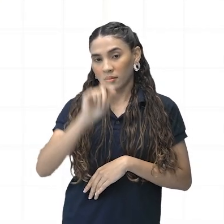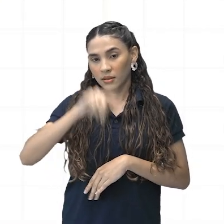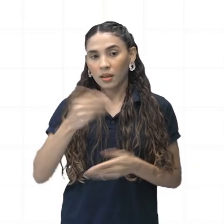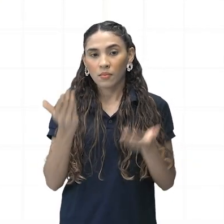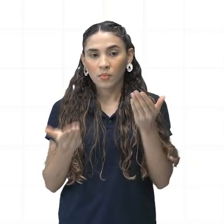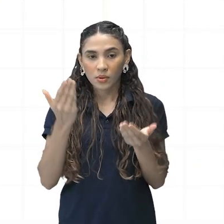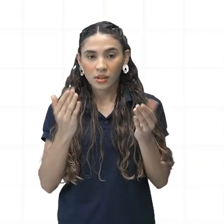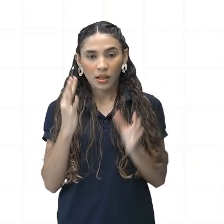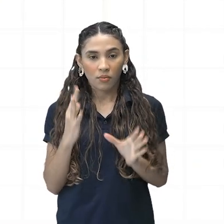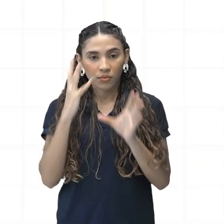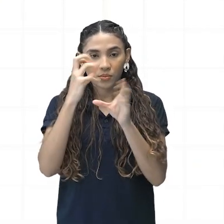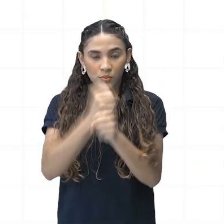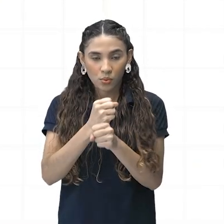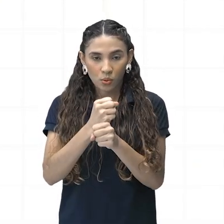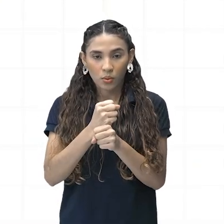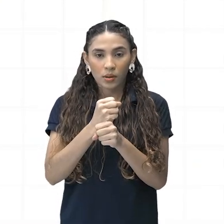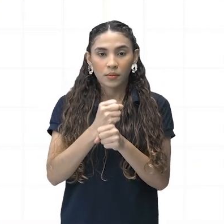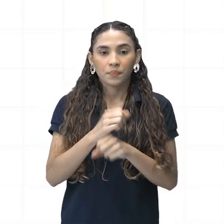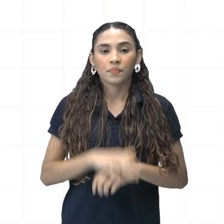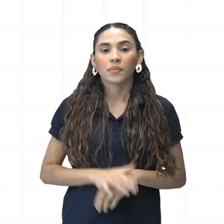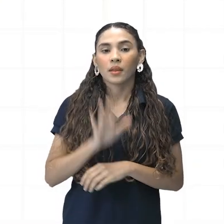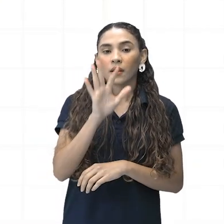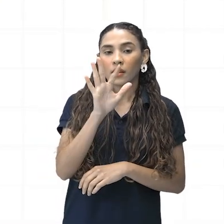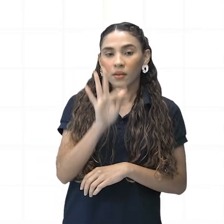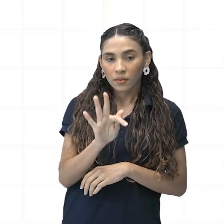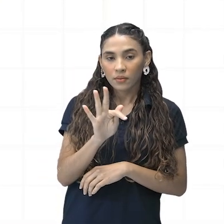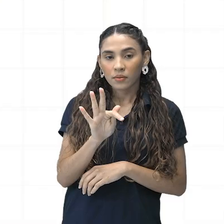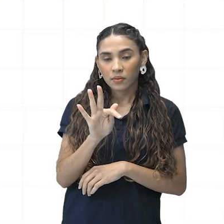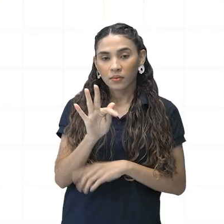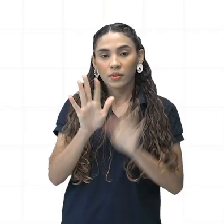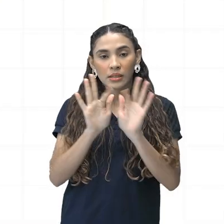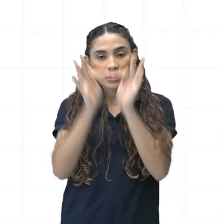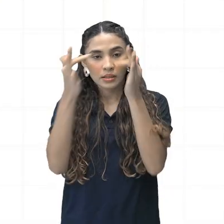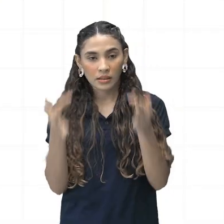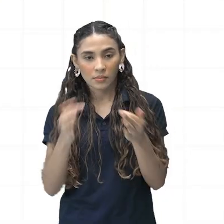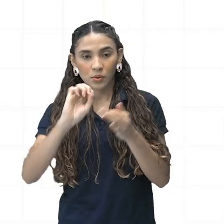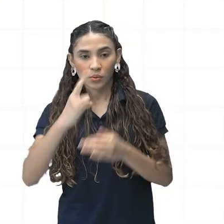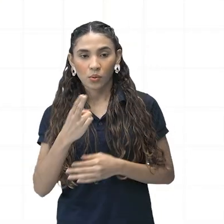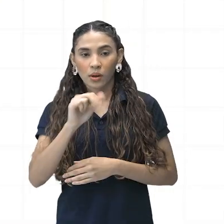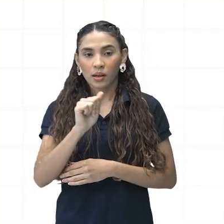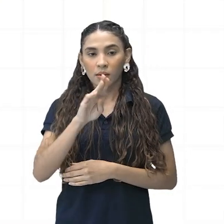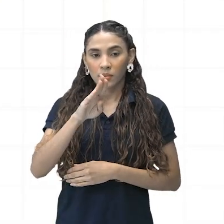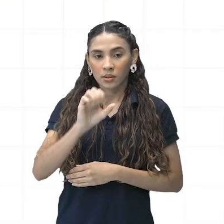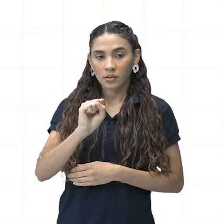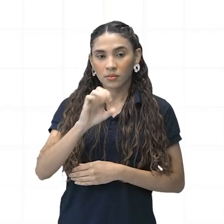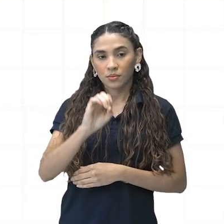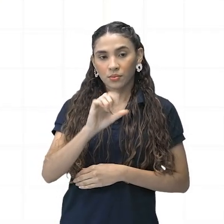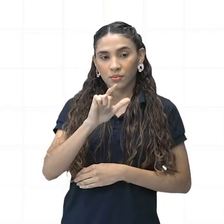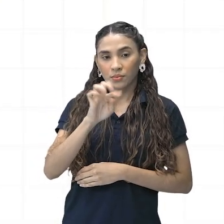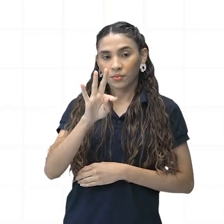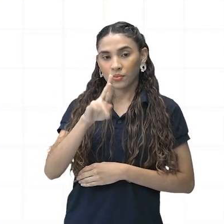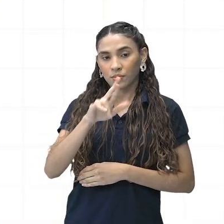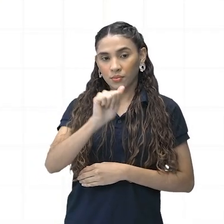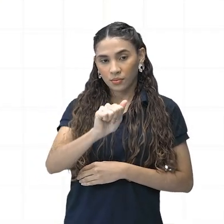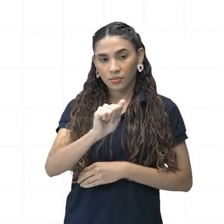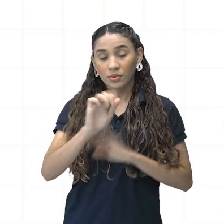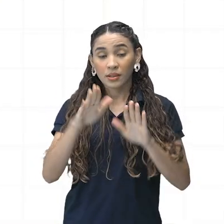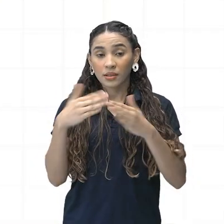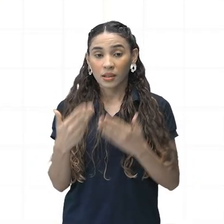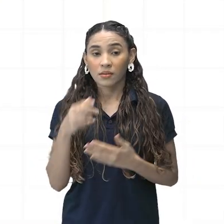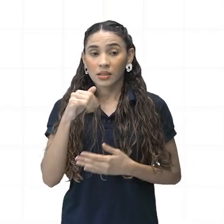soma das frequências simples ou absoluta. Então, quando eu estou com um